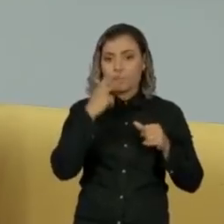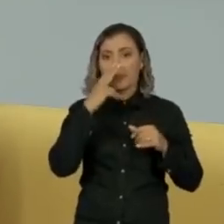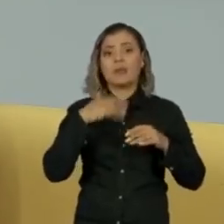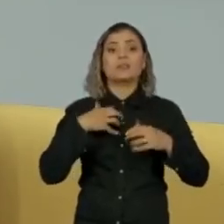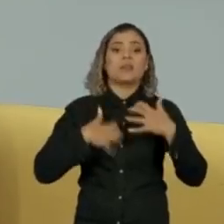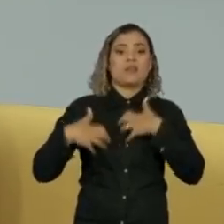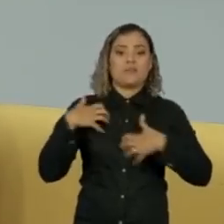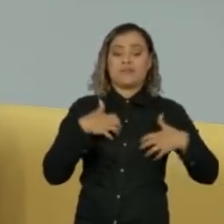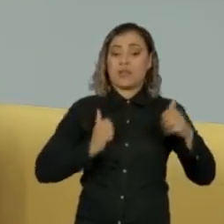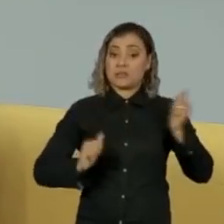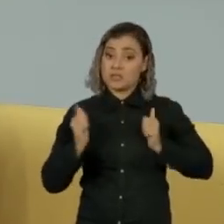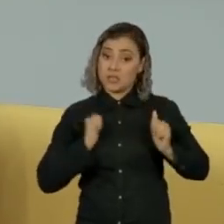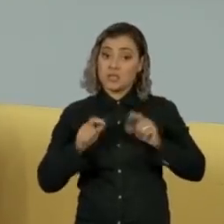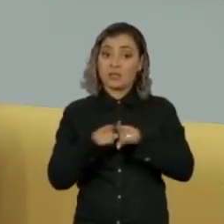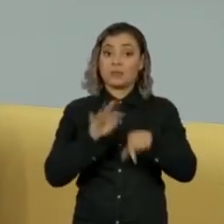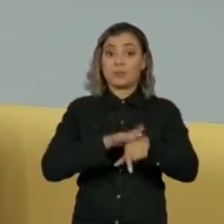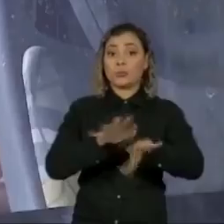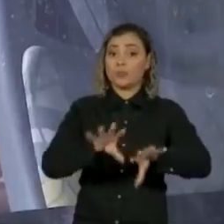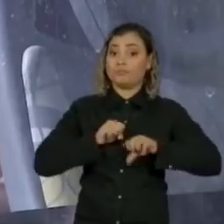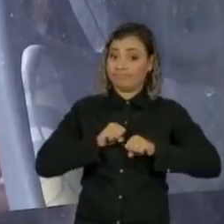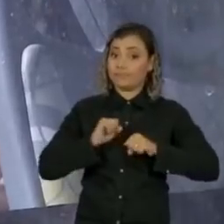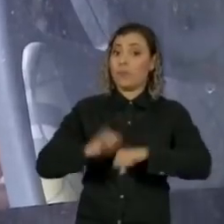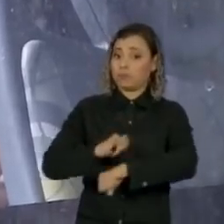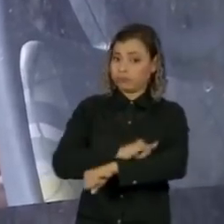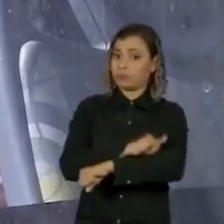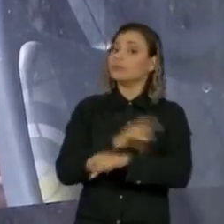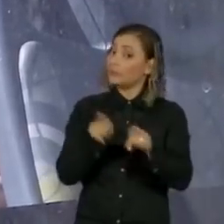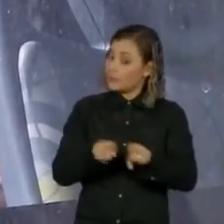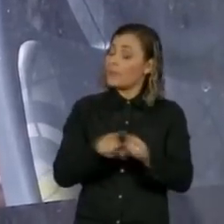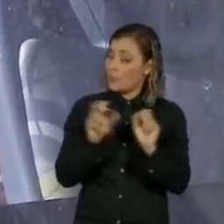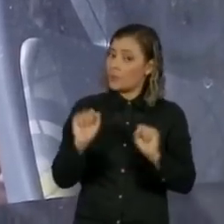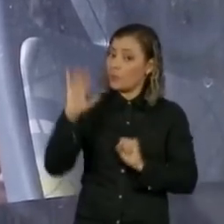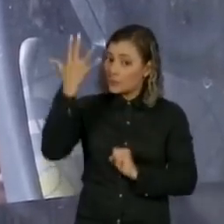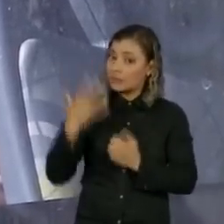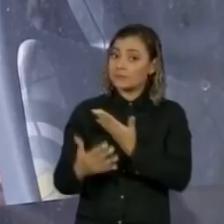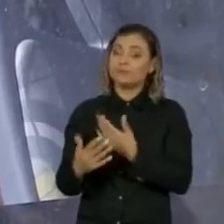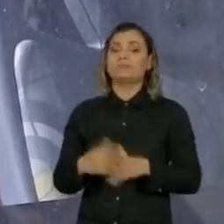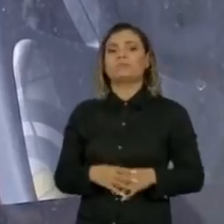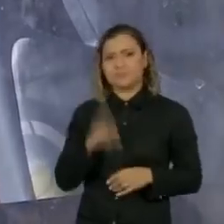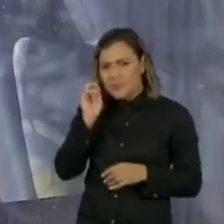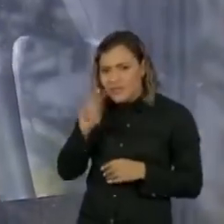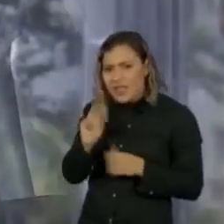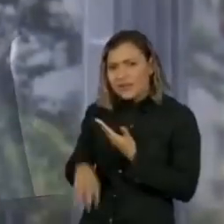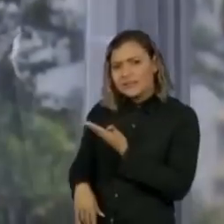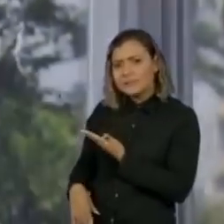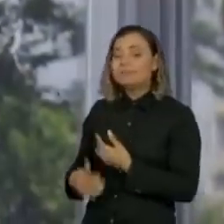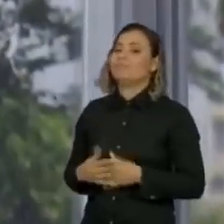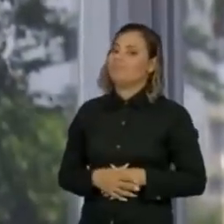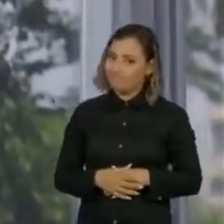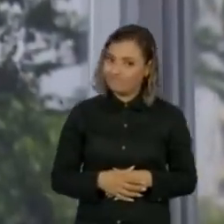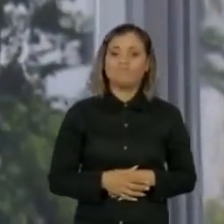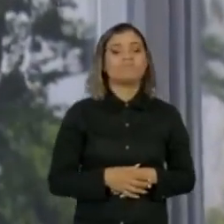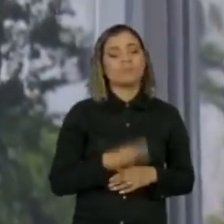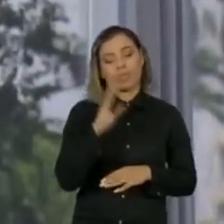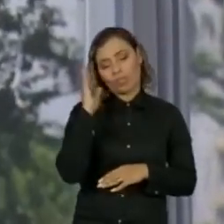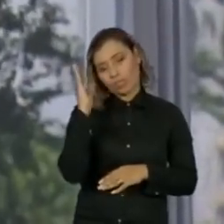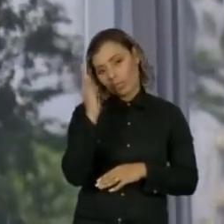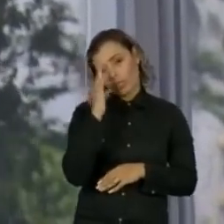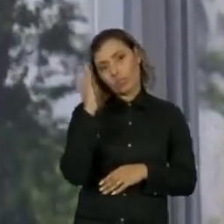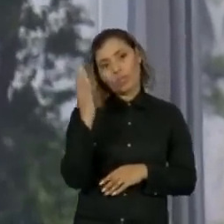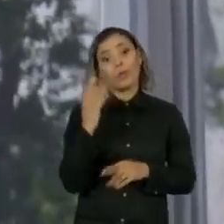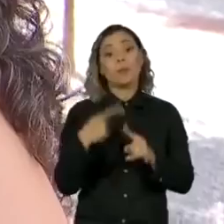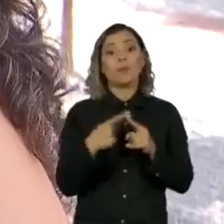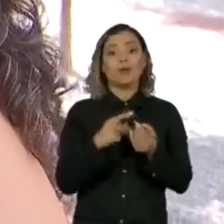a ansiedade e a obesidade. Esse tipo de cena é frequente depois desses tipos